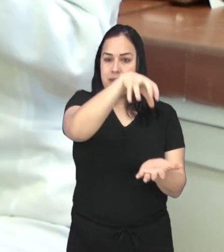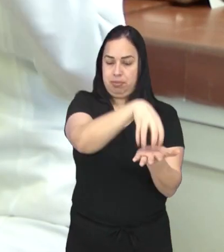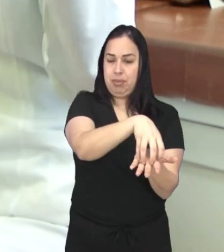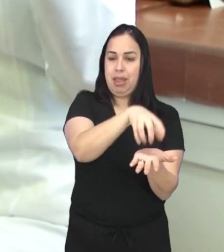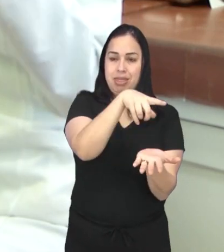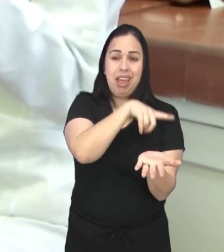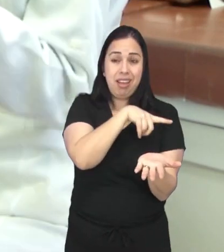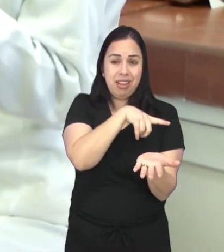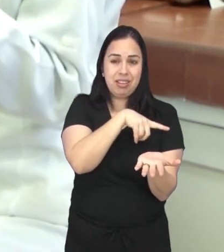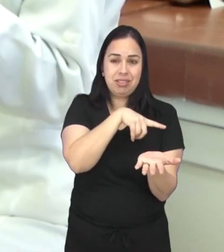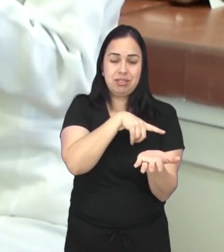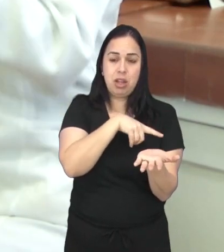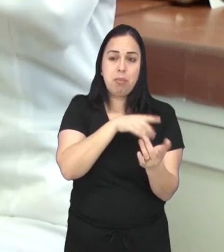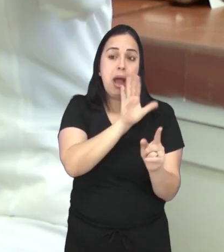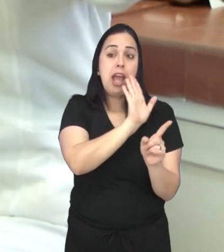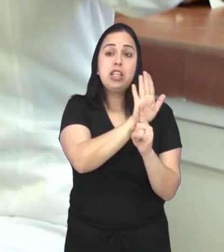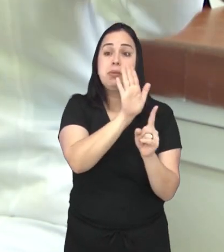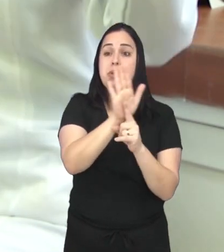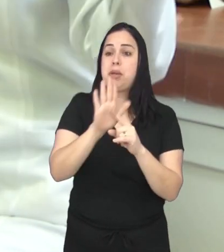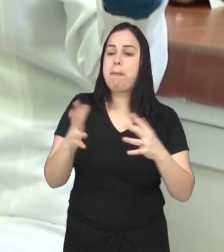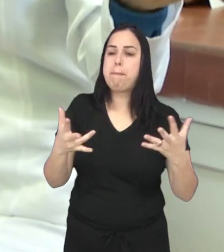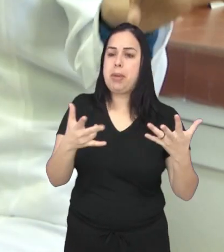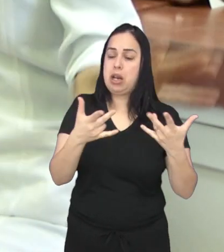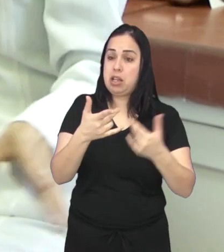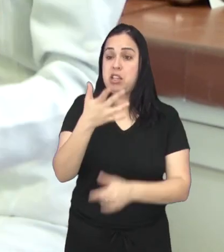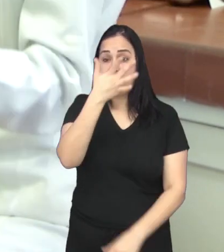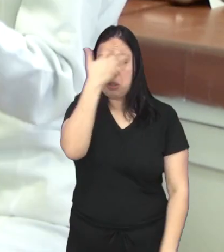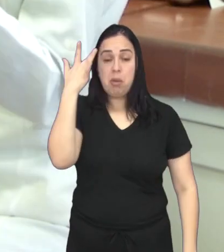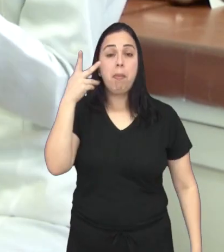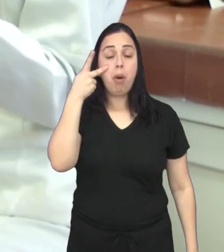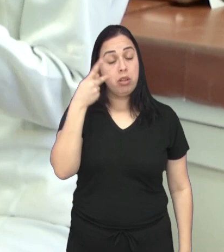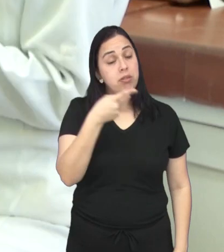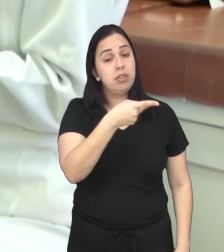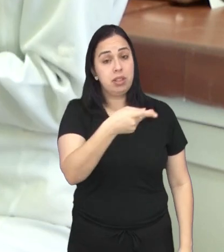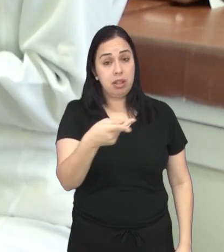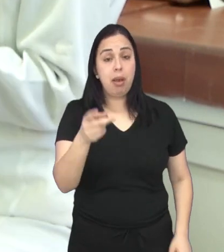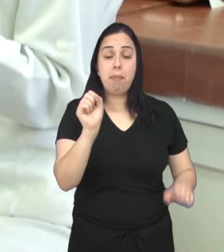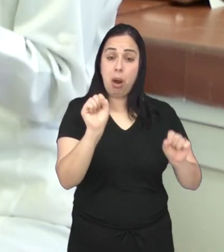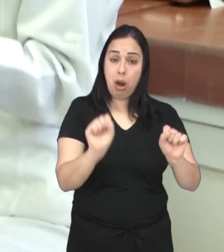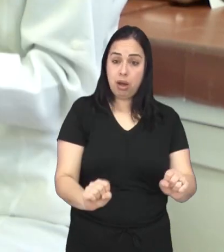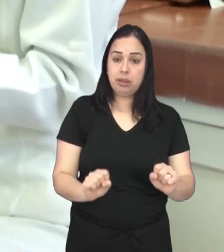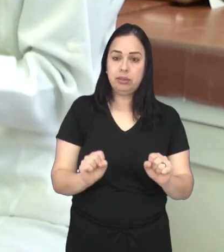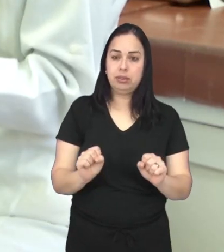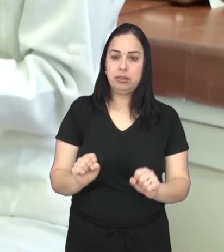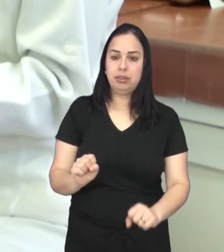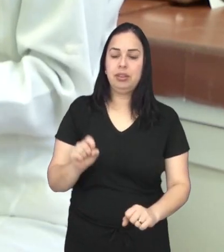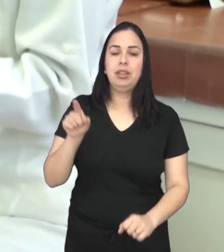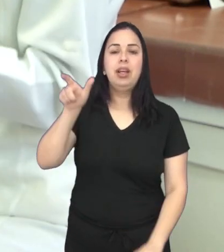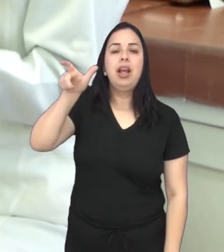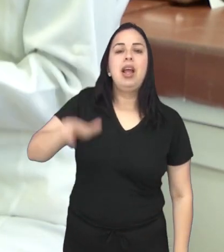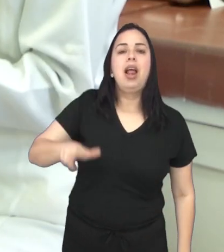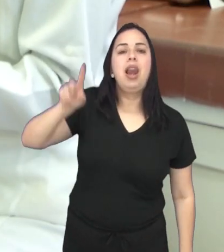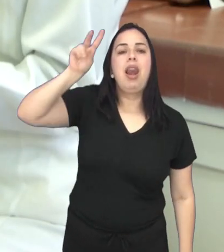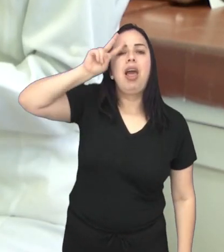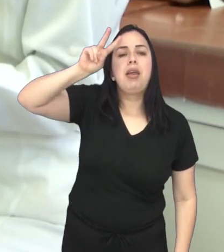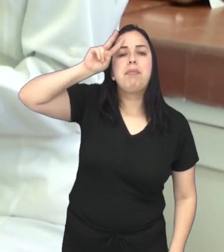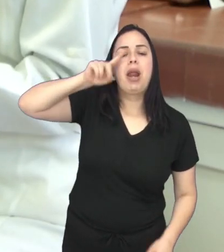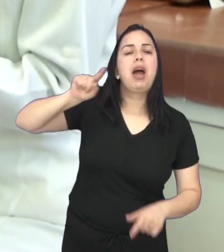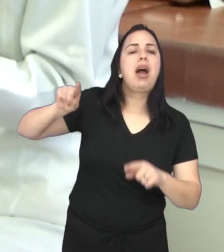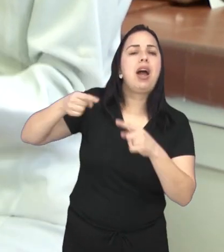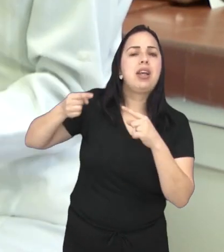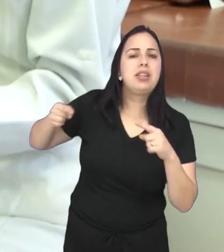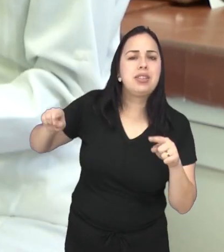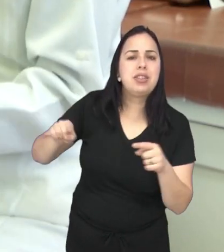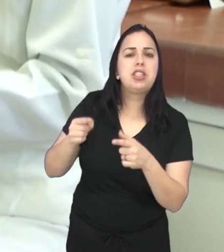pavilhão temos, no Marina Crespi, né? Tem uma exposição maravilhosa, o pessoal pode vir, né? Por exemplo, a memória do Sérgio Vaz,